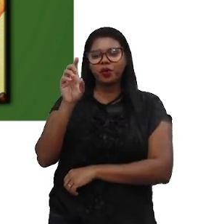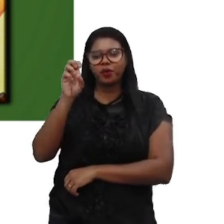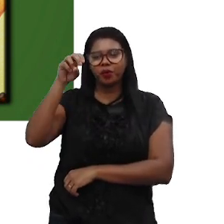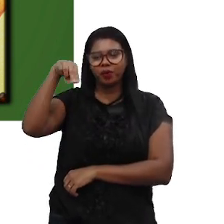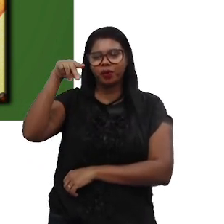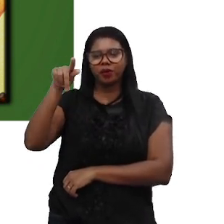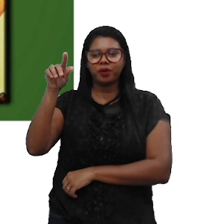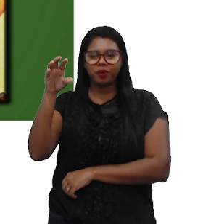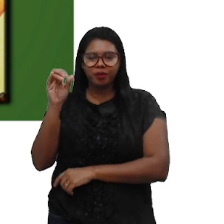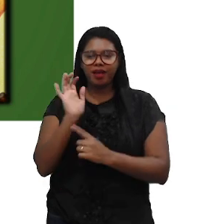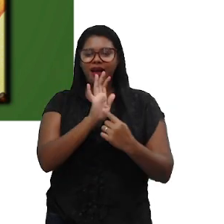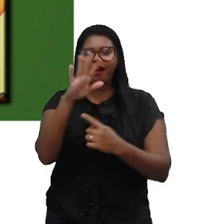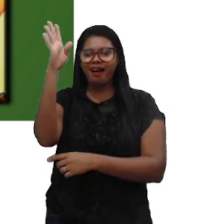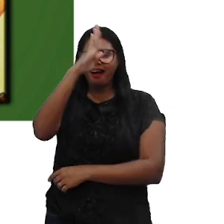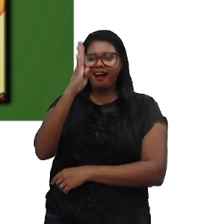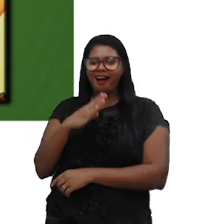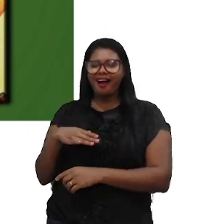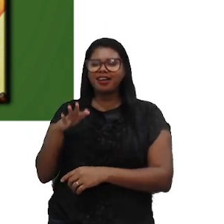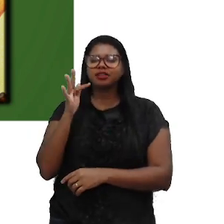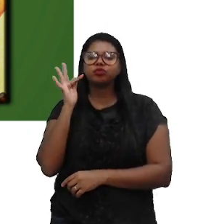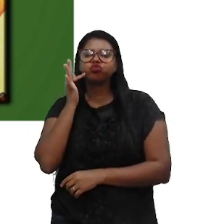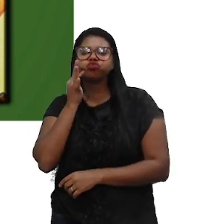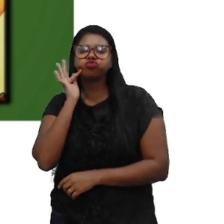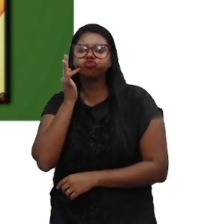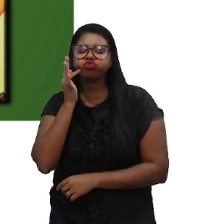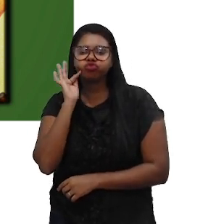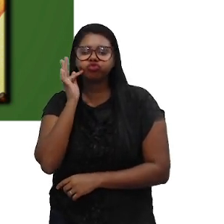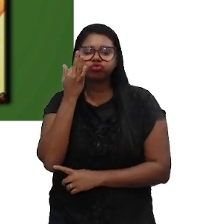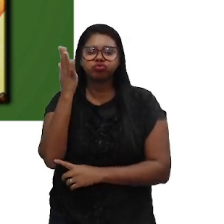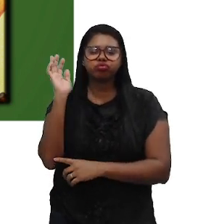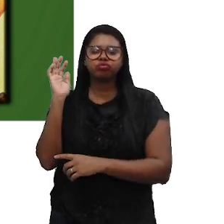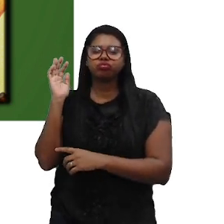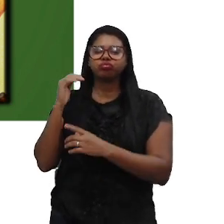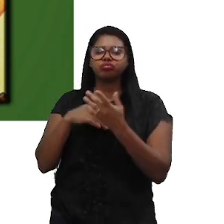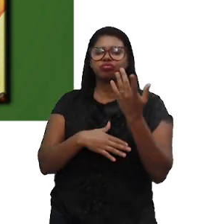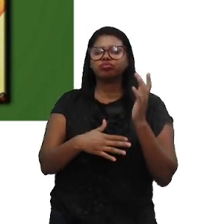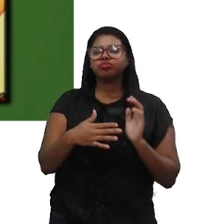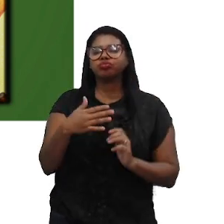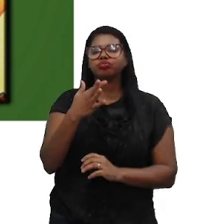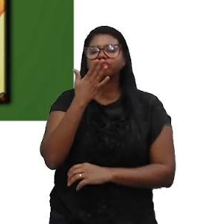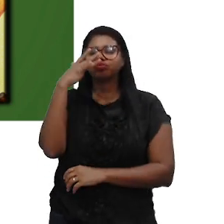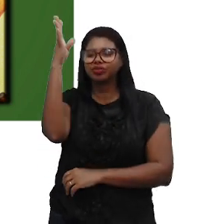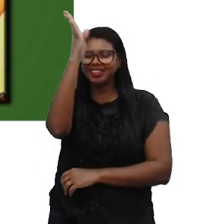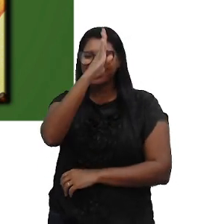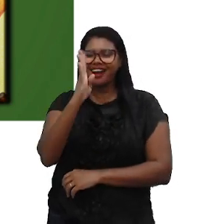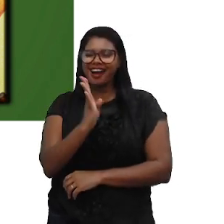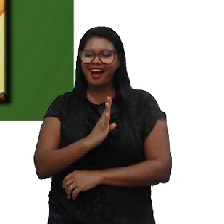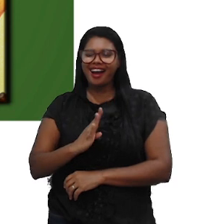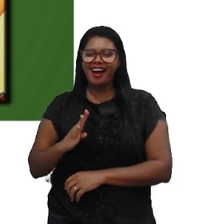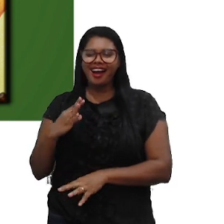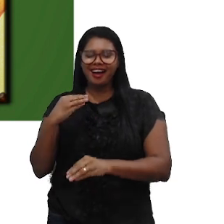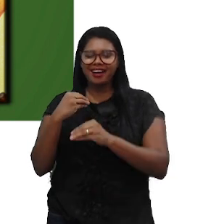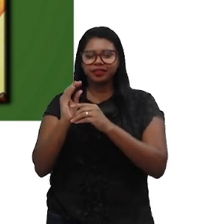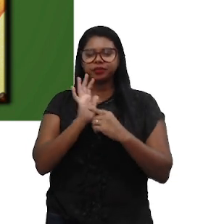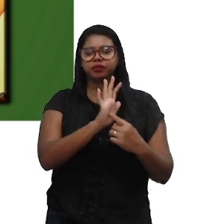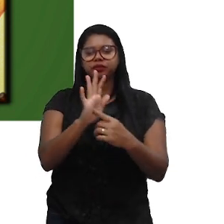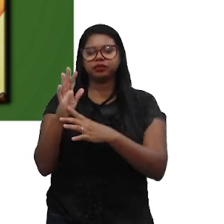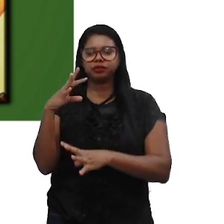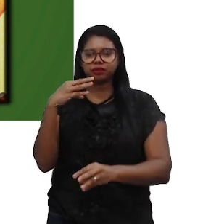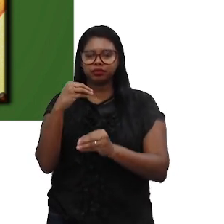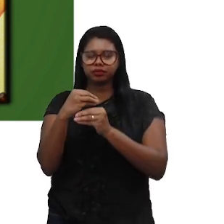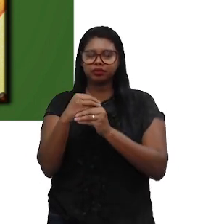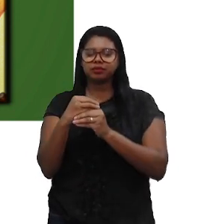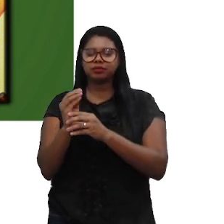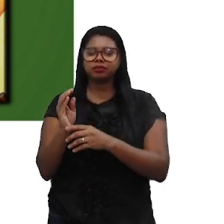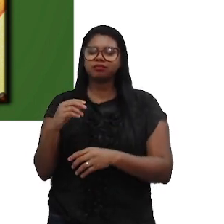da brasilidade, das frutas tropicais, das cores do Brasil, né? Então a ilustração de embalagem tem esse